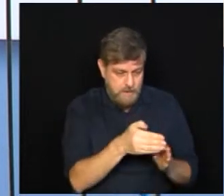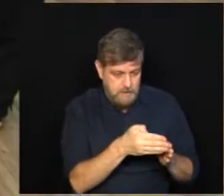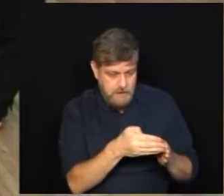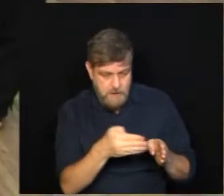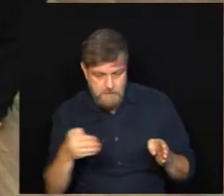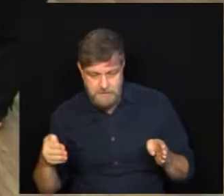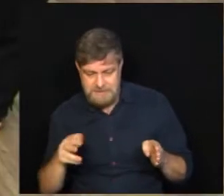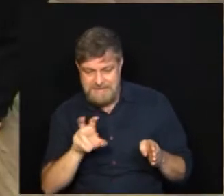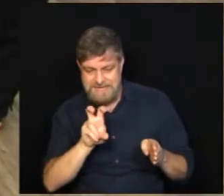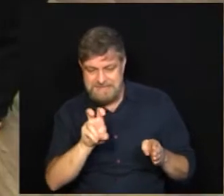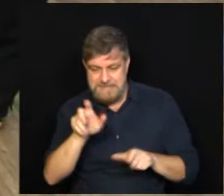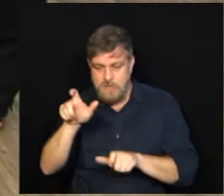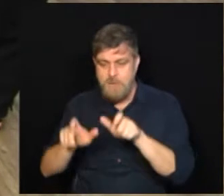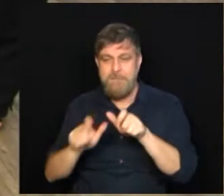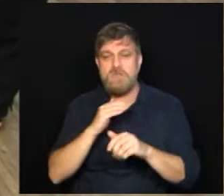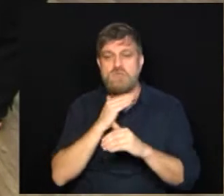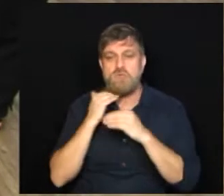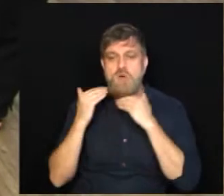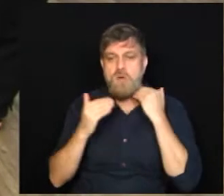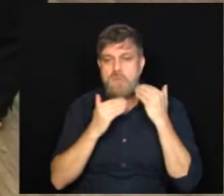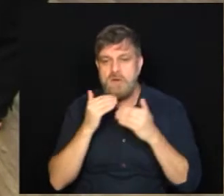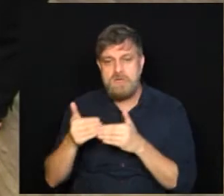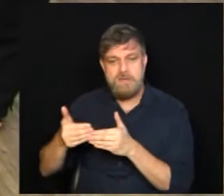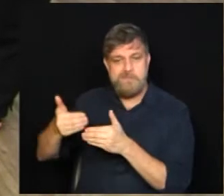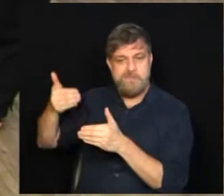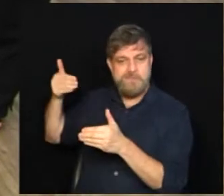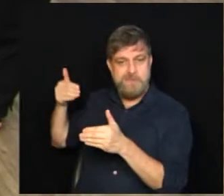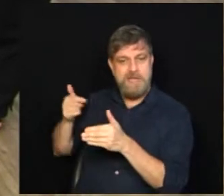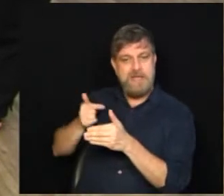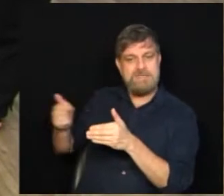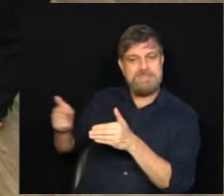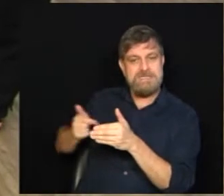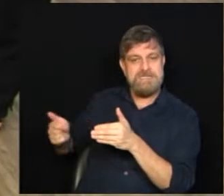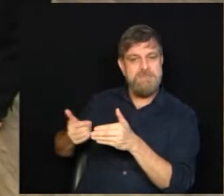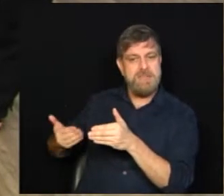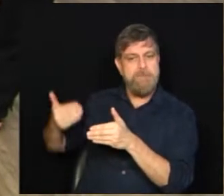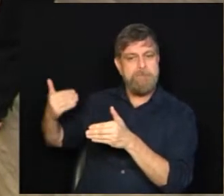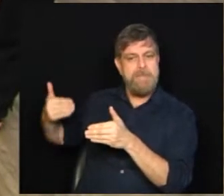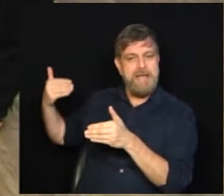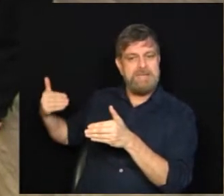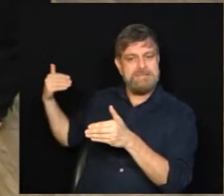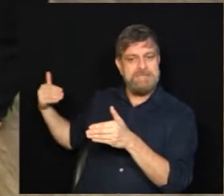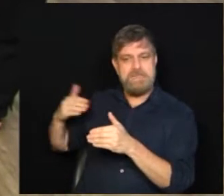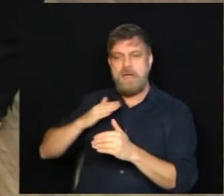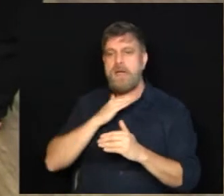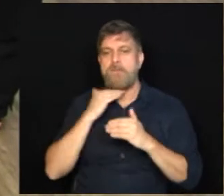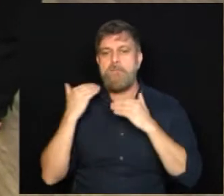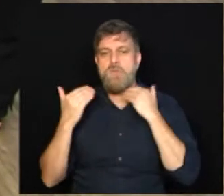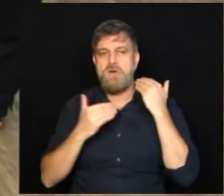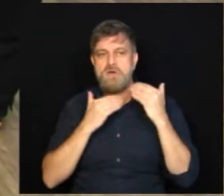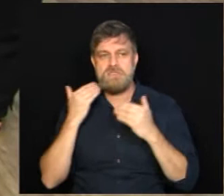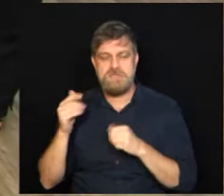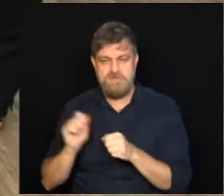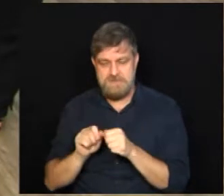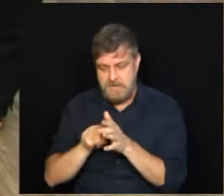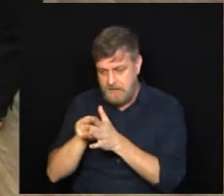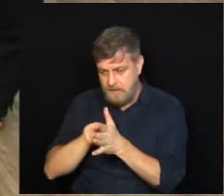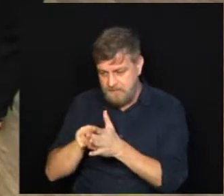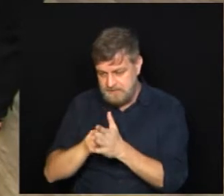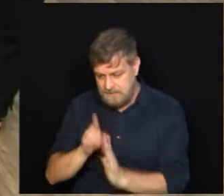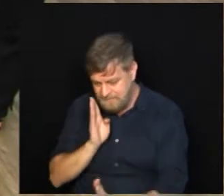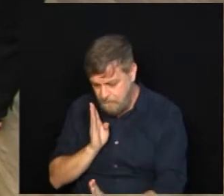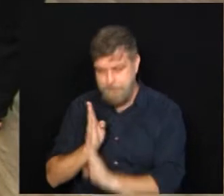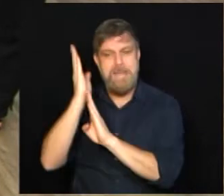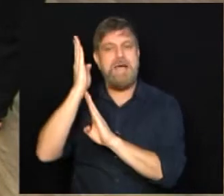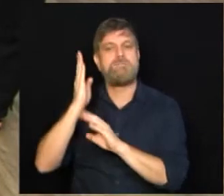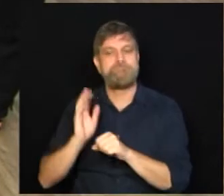temos 5 óbitos. O restante são óbitos de semanas anteriores. Então, são pessoas que faleceram, realizaram o exame para saber o